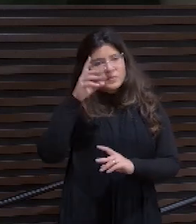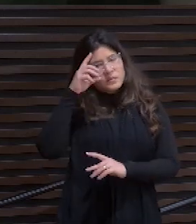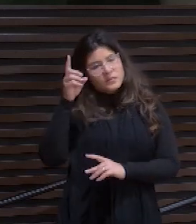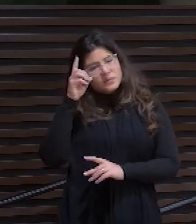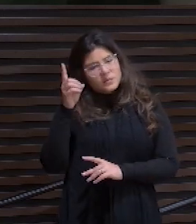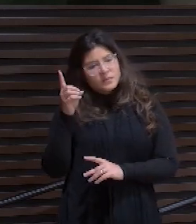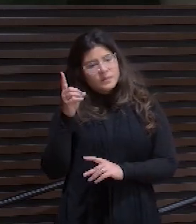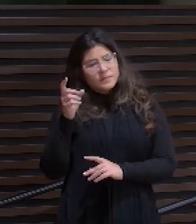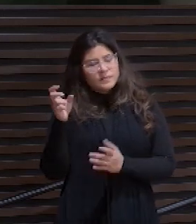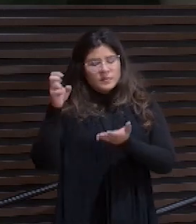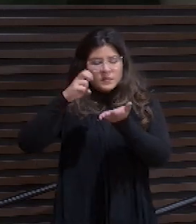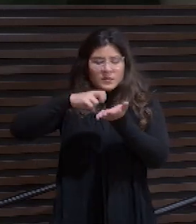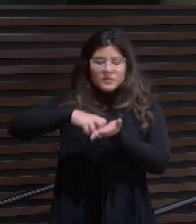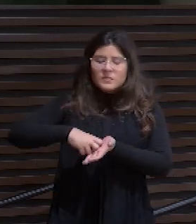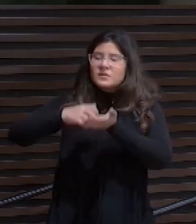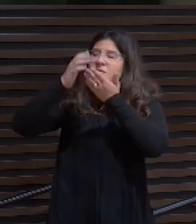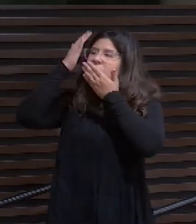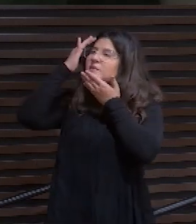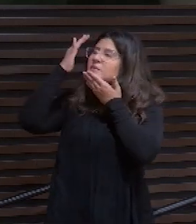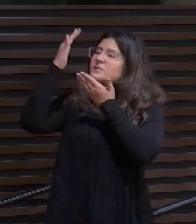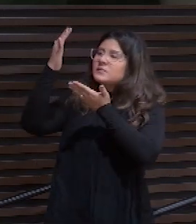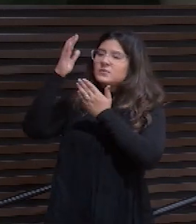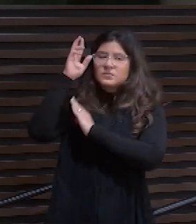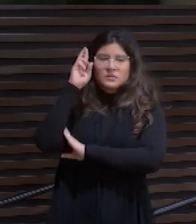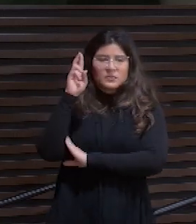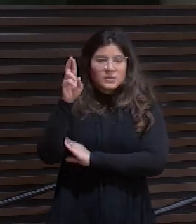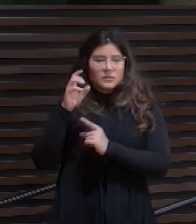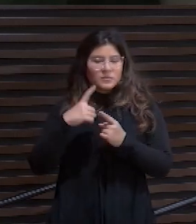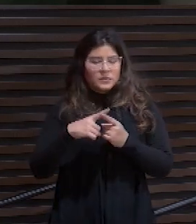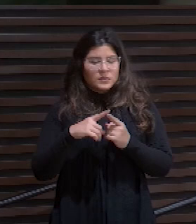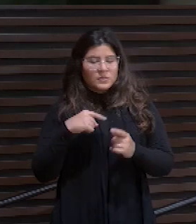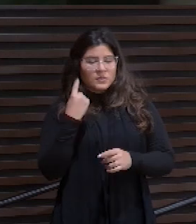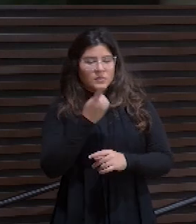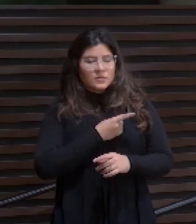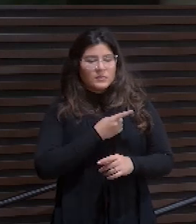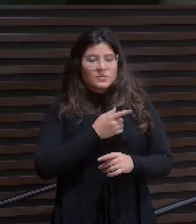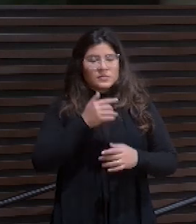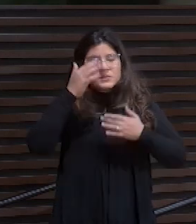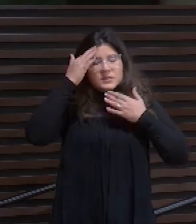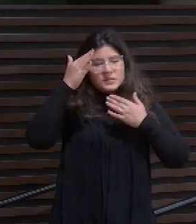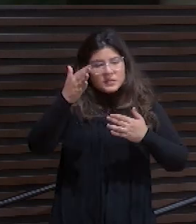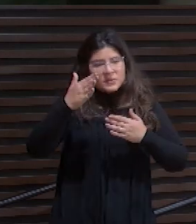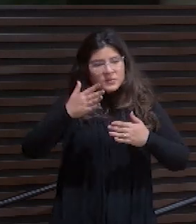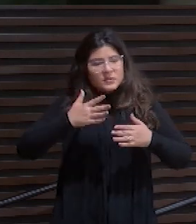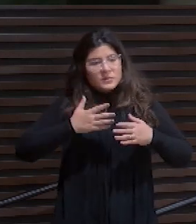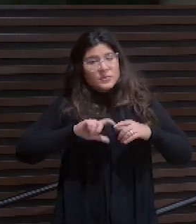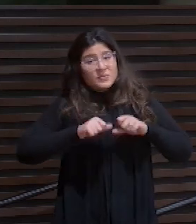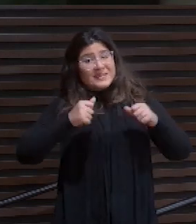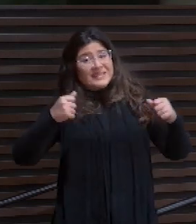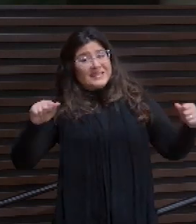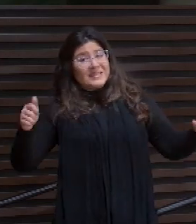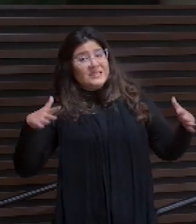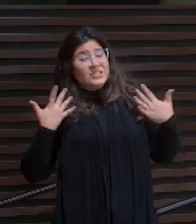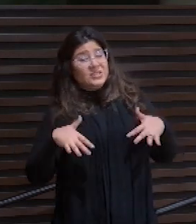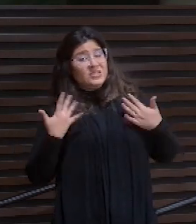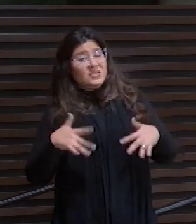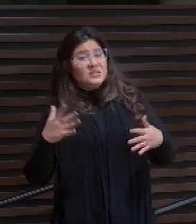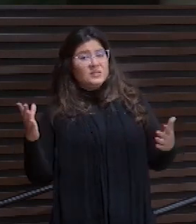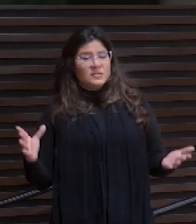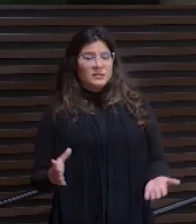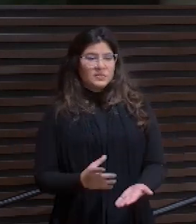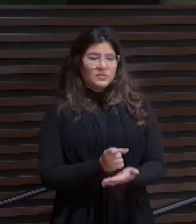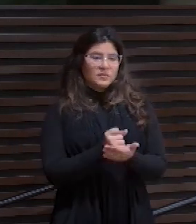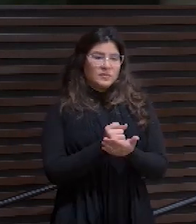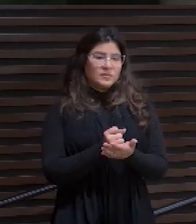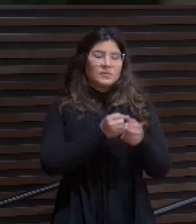e agradecer ao Senhor. Senhor, nós somos gratos por tão grande salvação. O Senhor tirou as escamas dos nossos olhos e nos